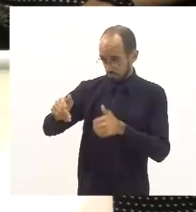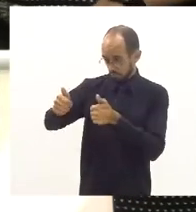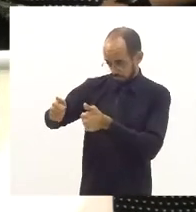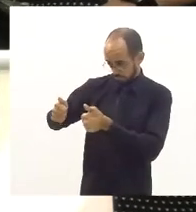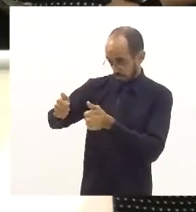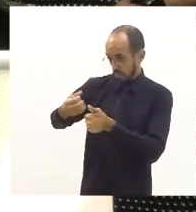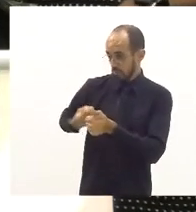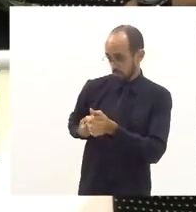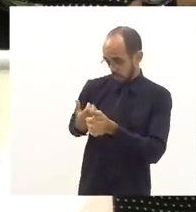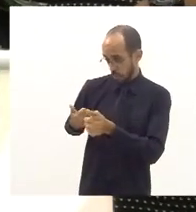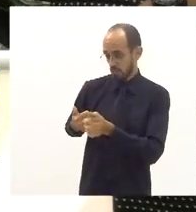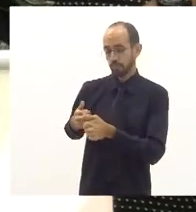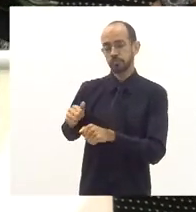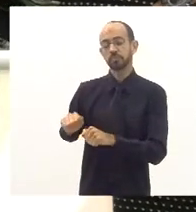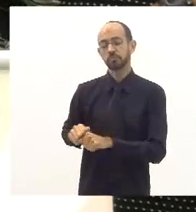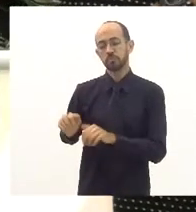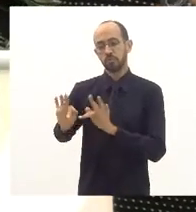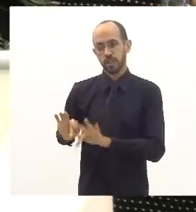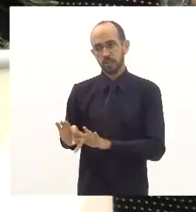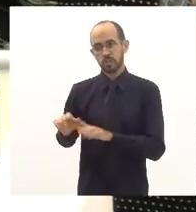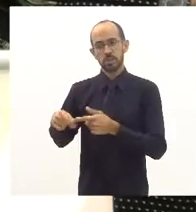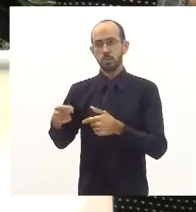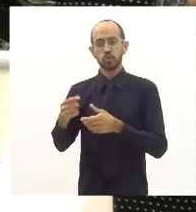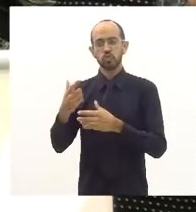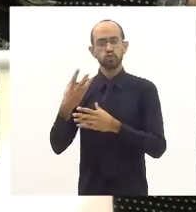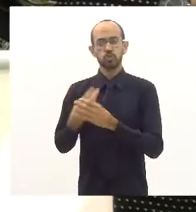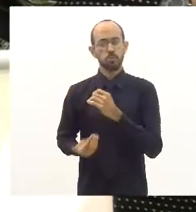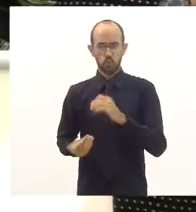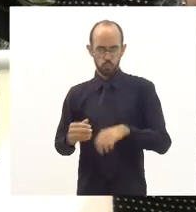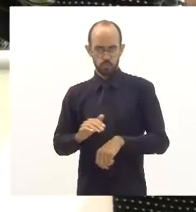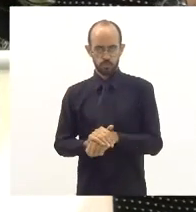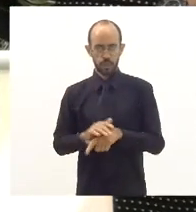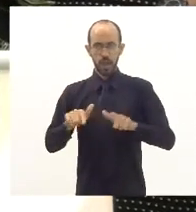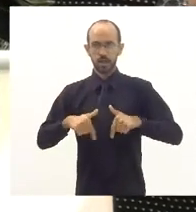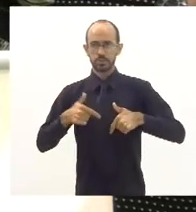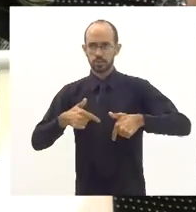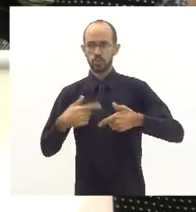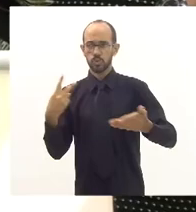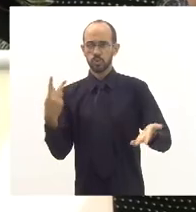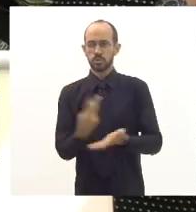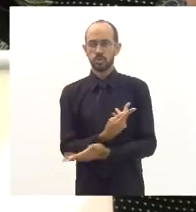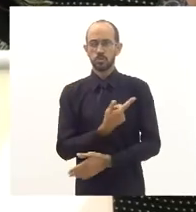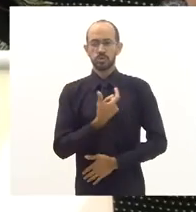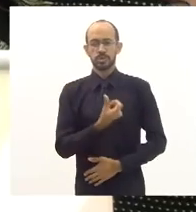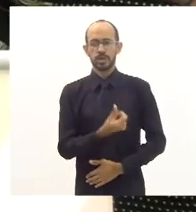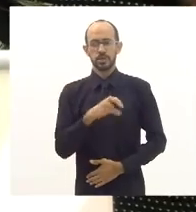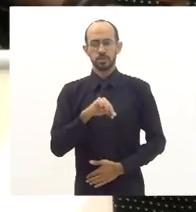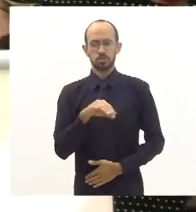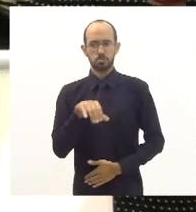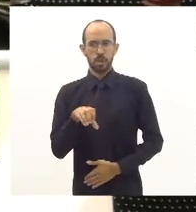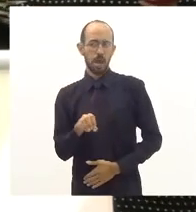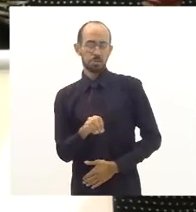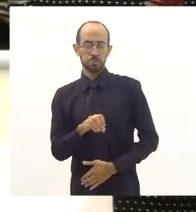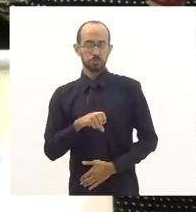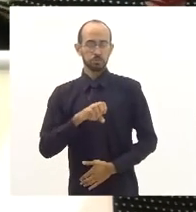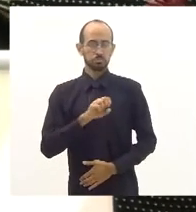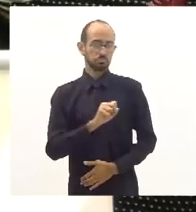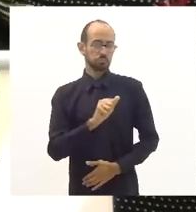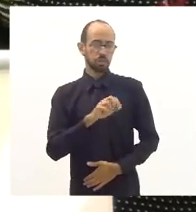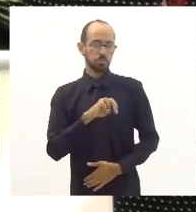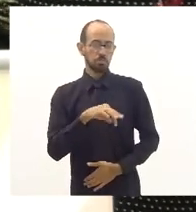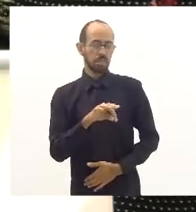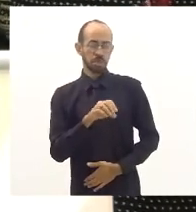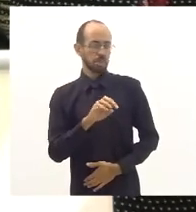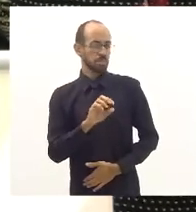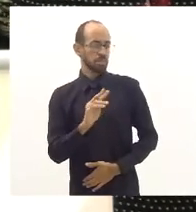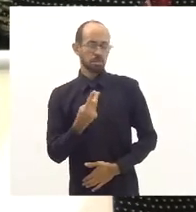e sumiu, nunca mais apareceu. A ação ocorreu no dia 6 de maio, Samantha não apareceu, não se